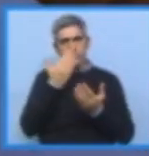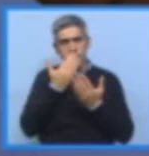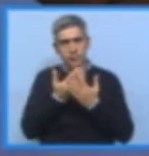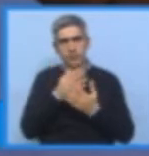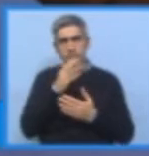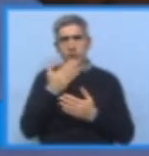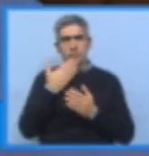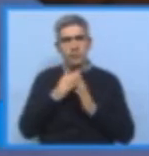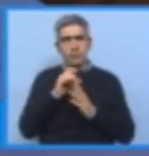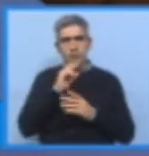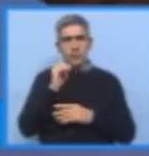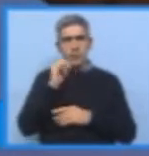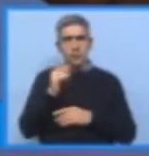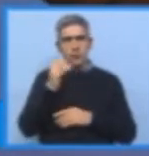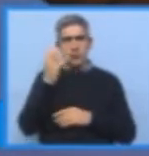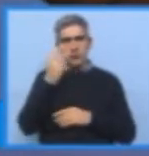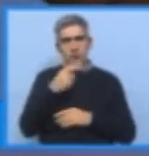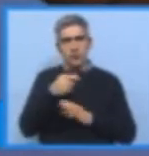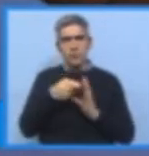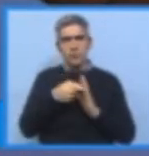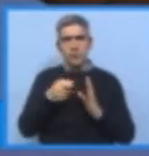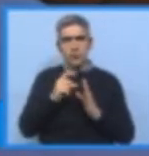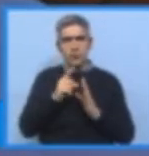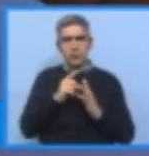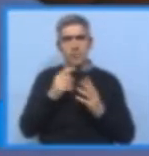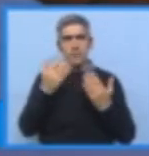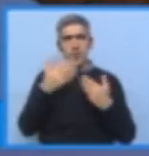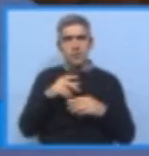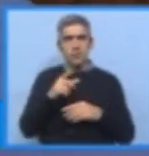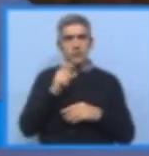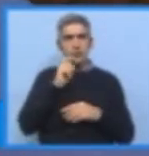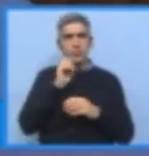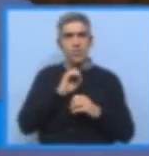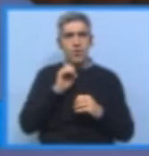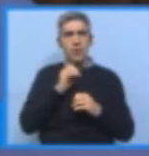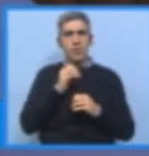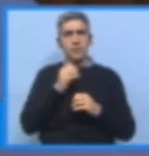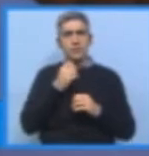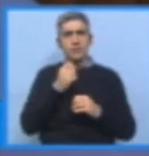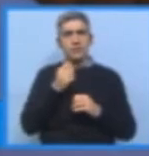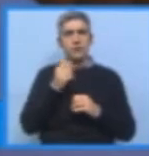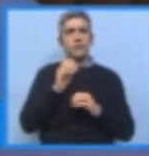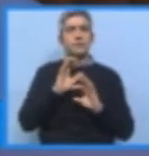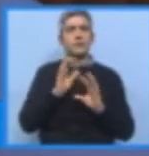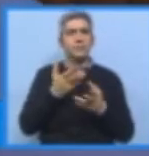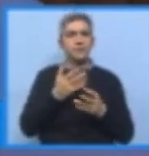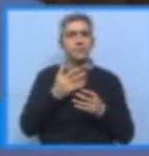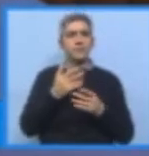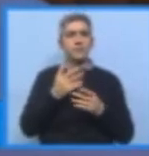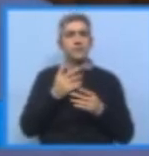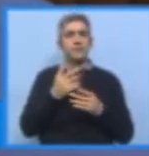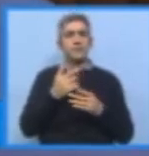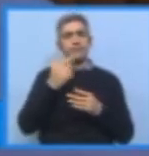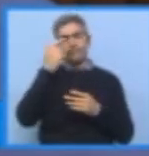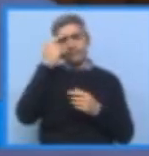pedem mesmo, olha, mas eu posso ligar à noite, não me vai desligar as máquinas. Portanto, essa insegurança é muito, muito grande. E, portanto, há que ter